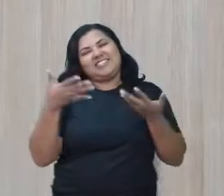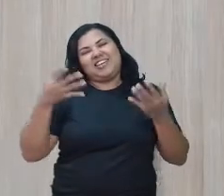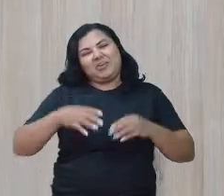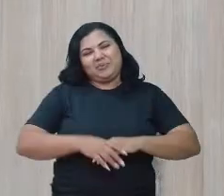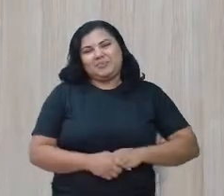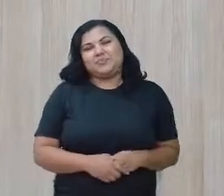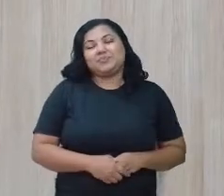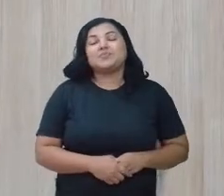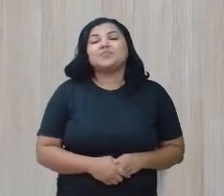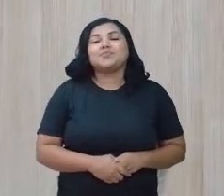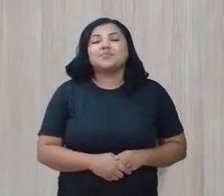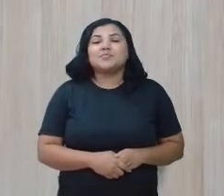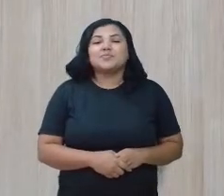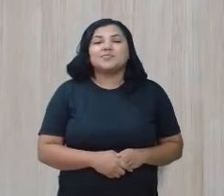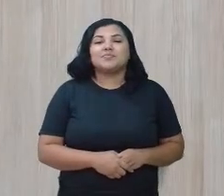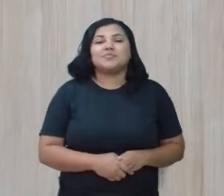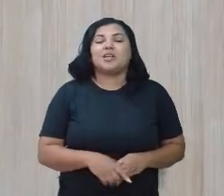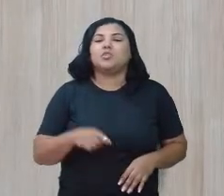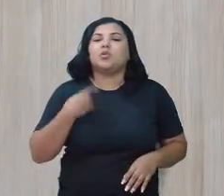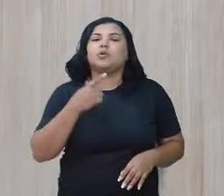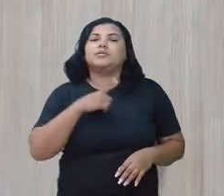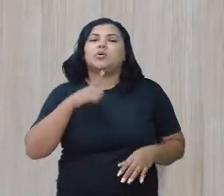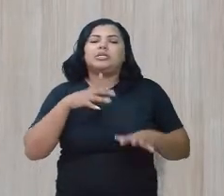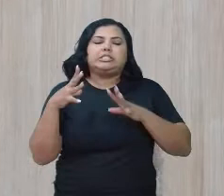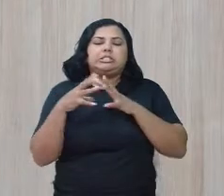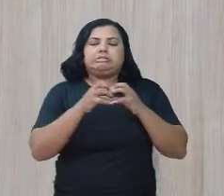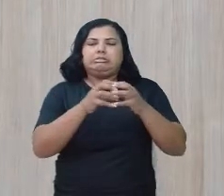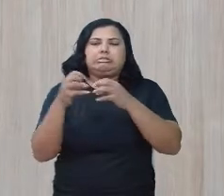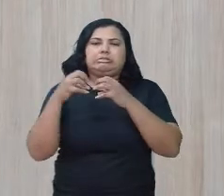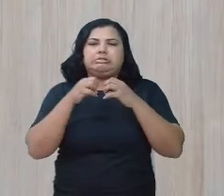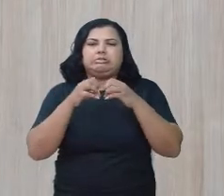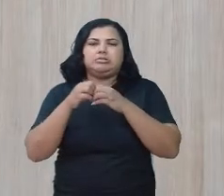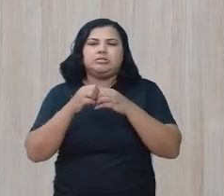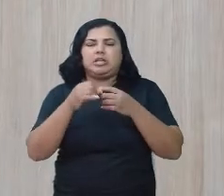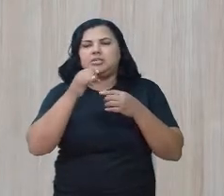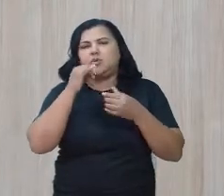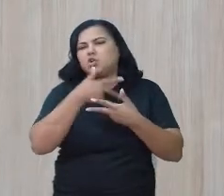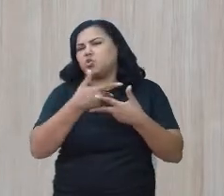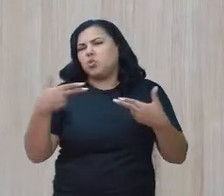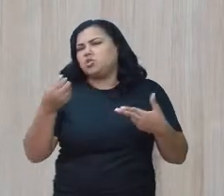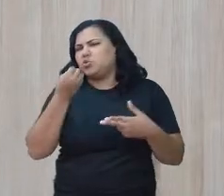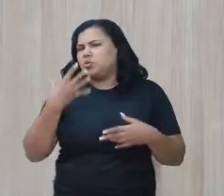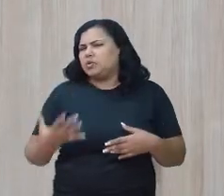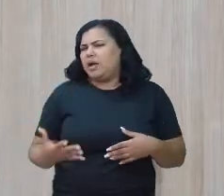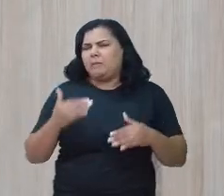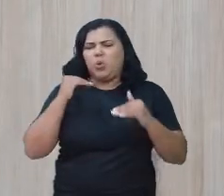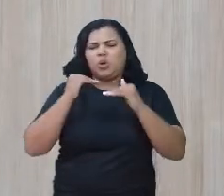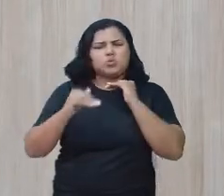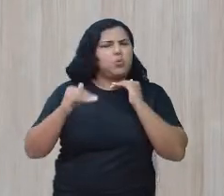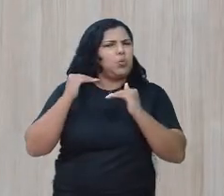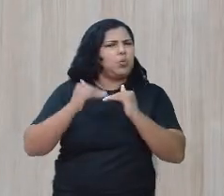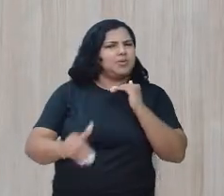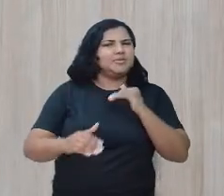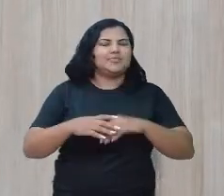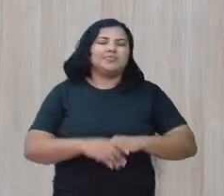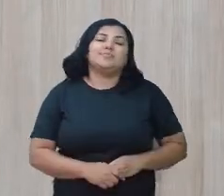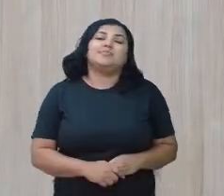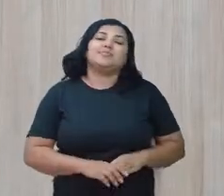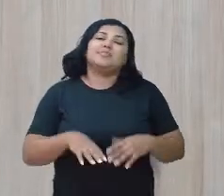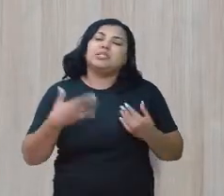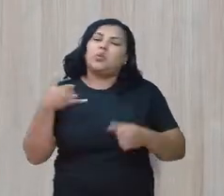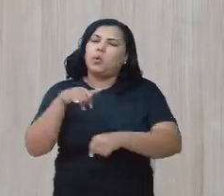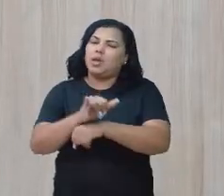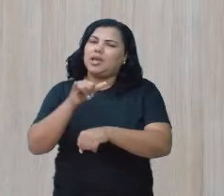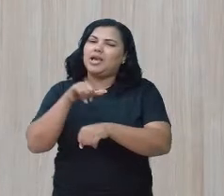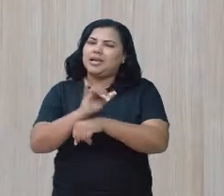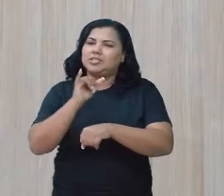coisa. É quando a gente tem o desencontro, né? Quando as coisas não coincidem. E, às vezes, o engano